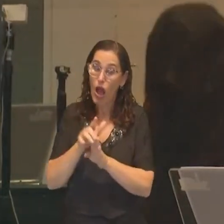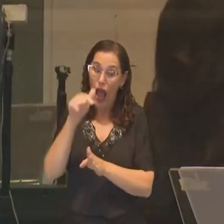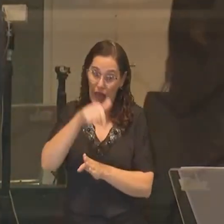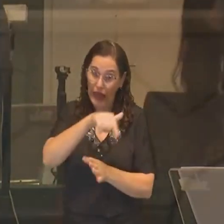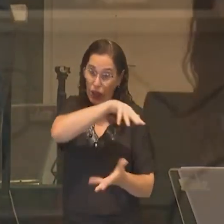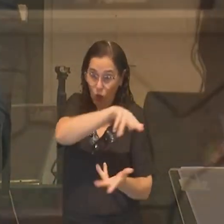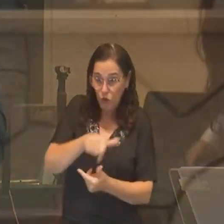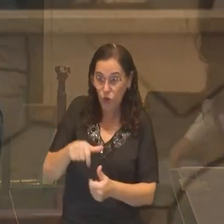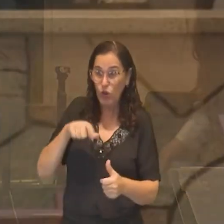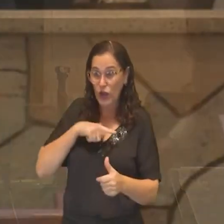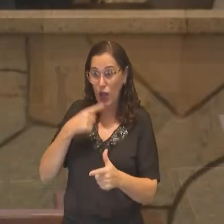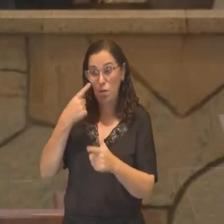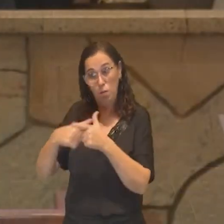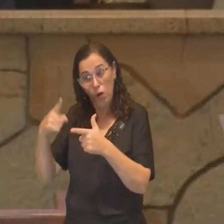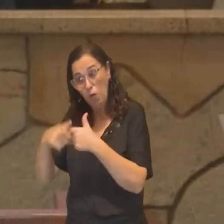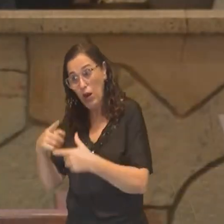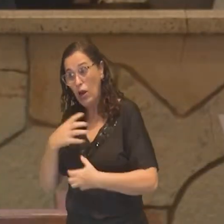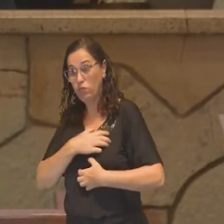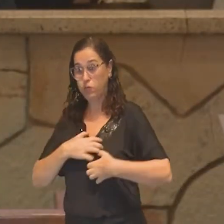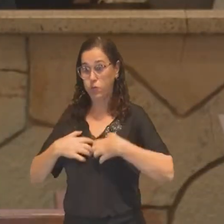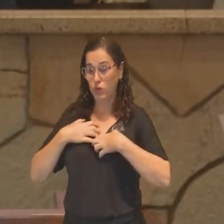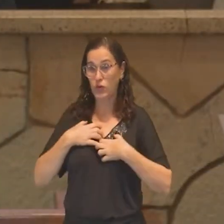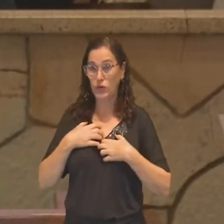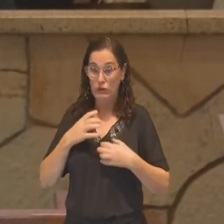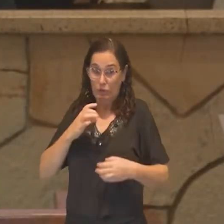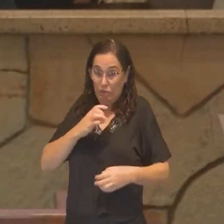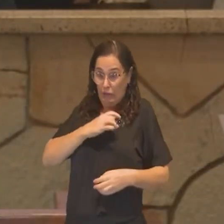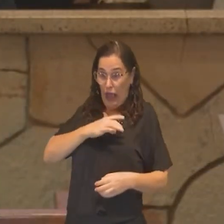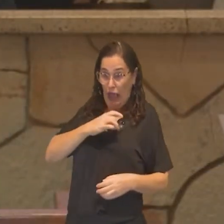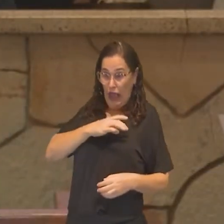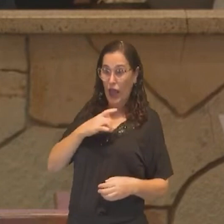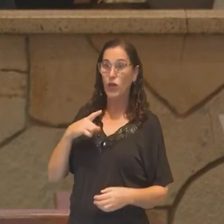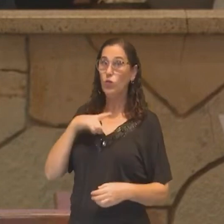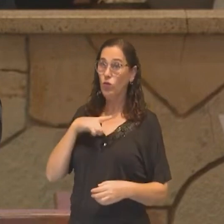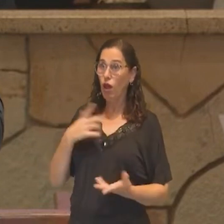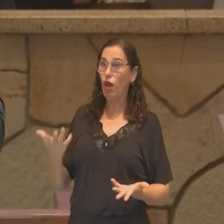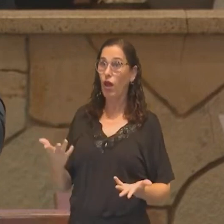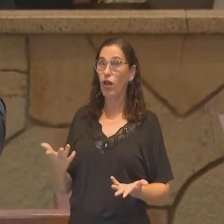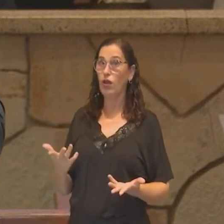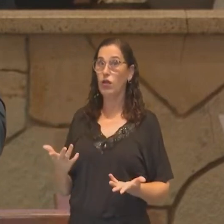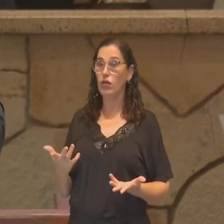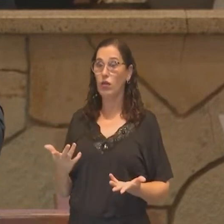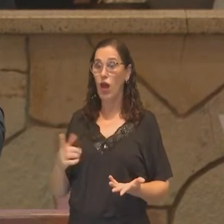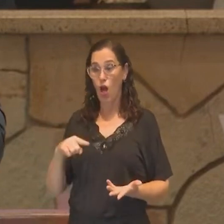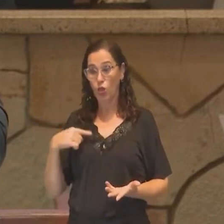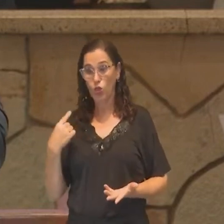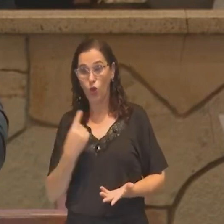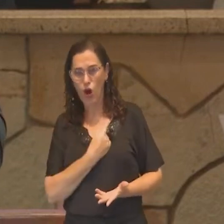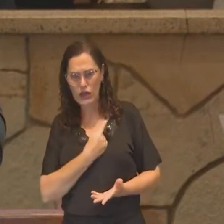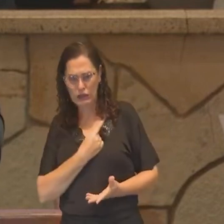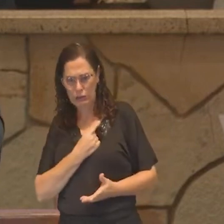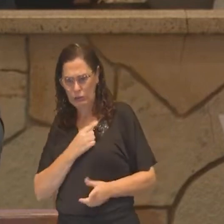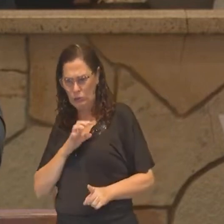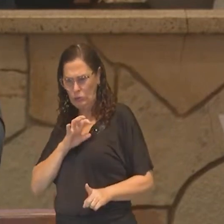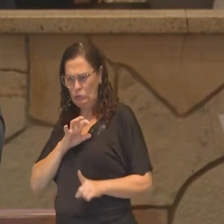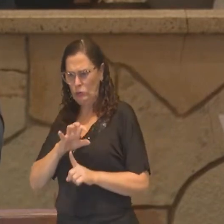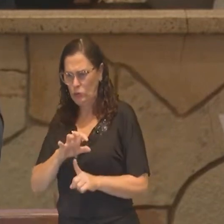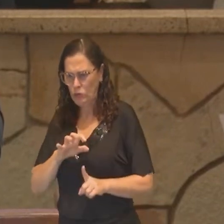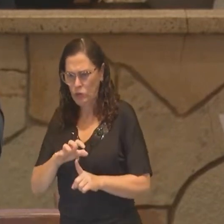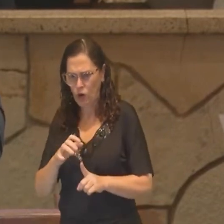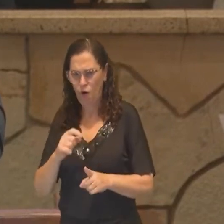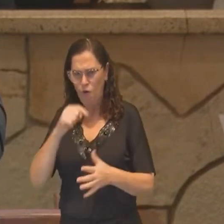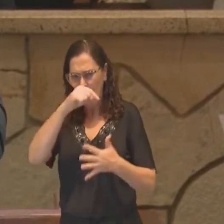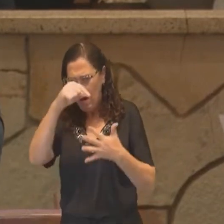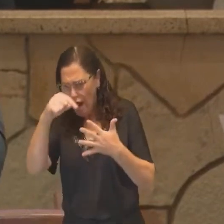teríamos aflições, temores, seríamos nós ameaçados por tantas